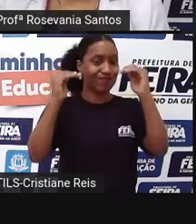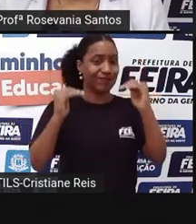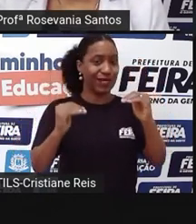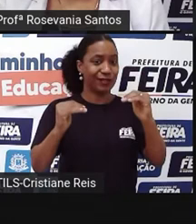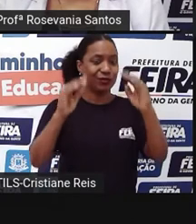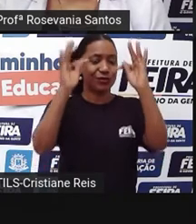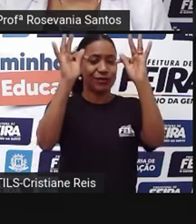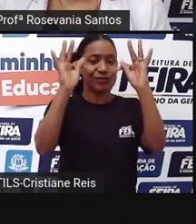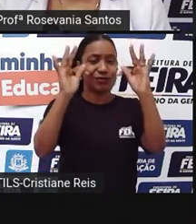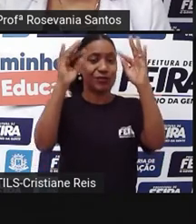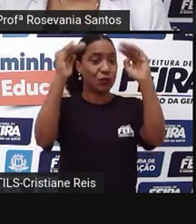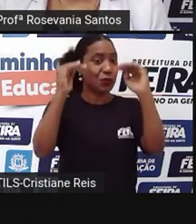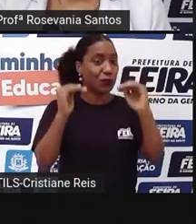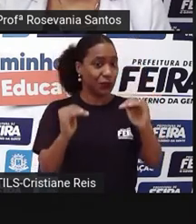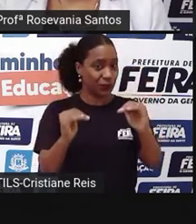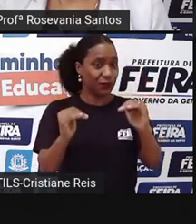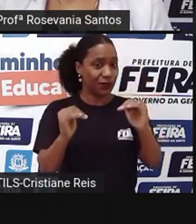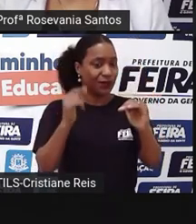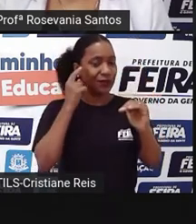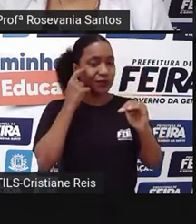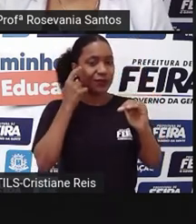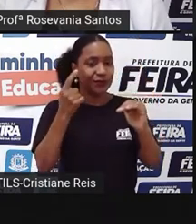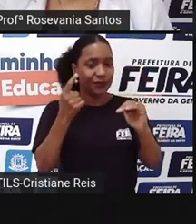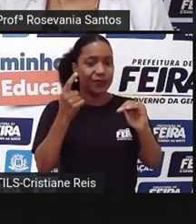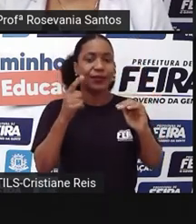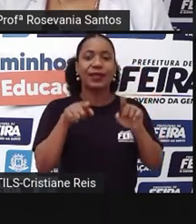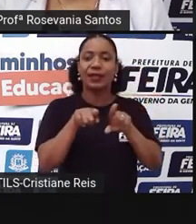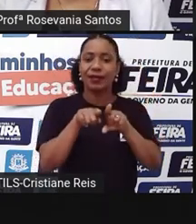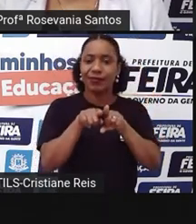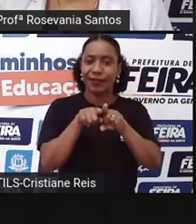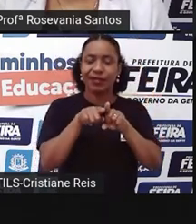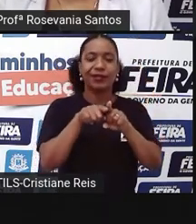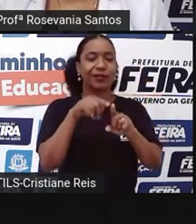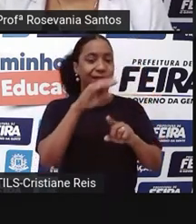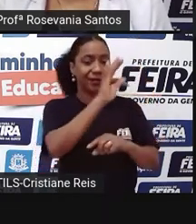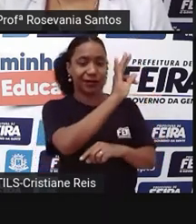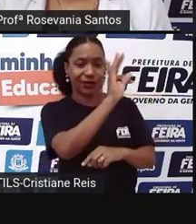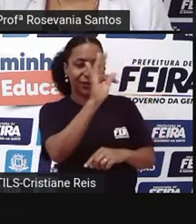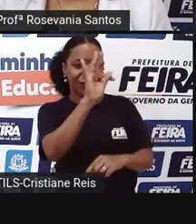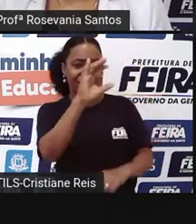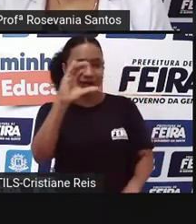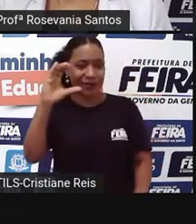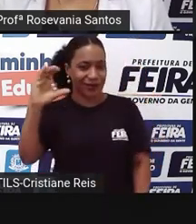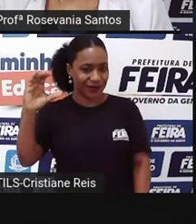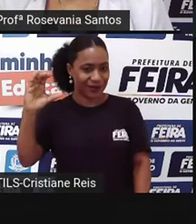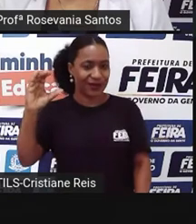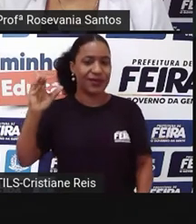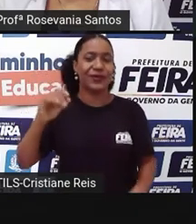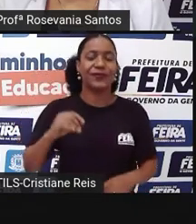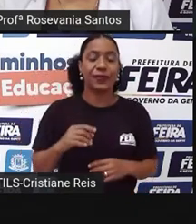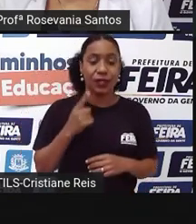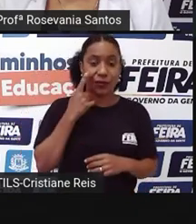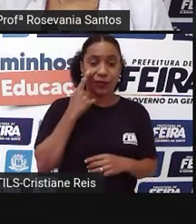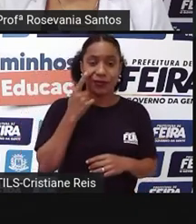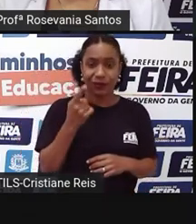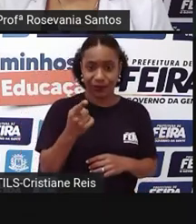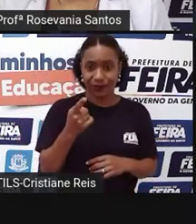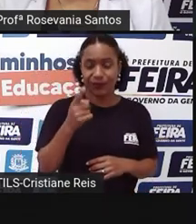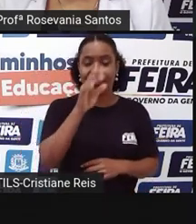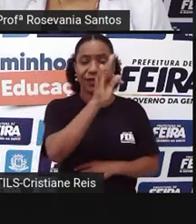né? Subtropical, abaixo dos trópicos. Então, eu tenho aqui cortado o trópico de Capricórnio. Então, essa área aqui